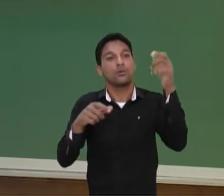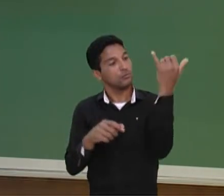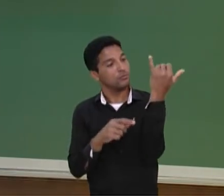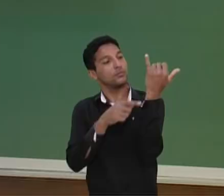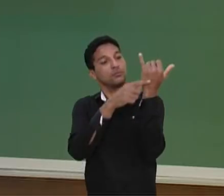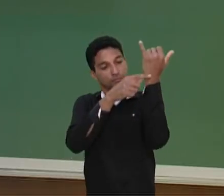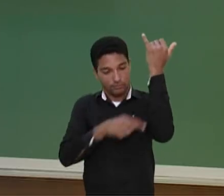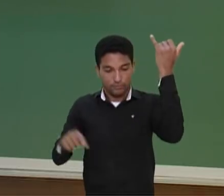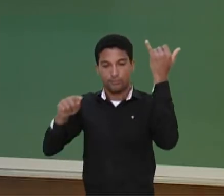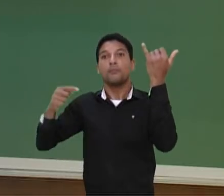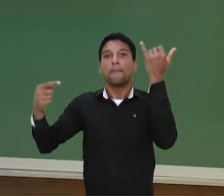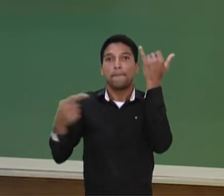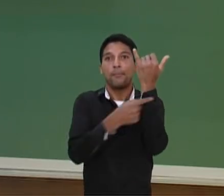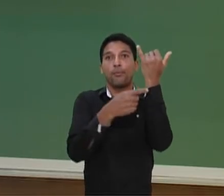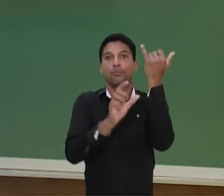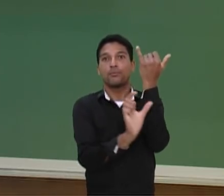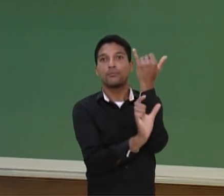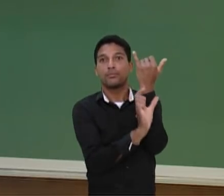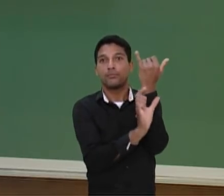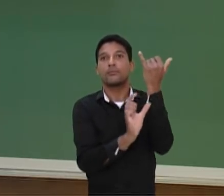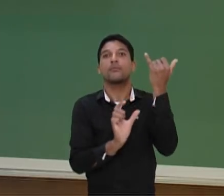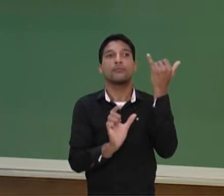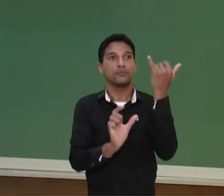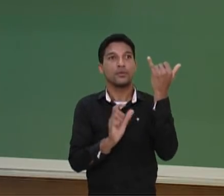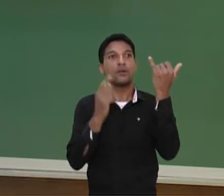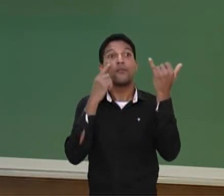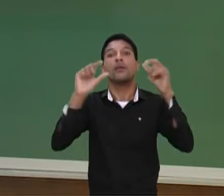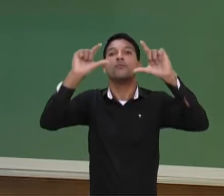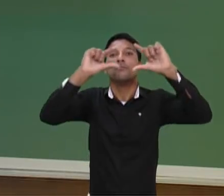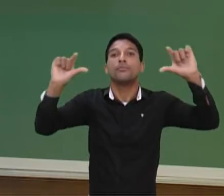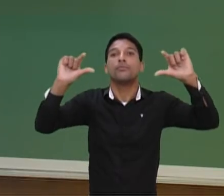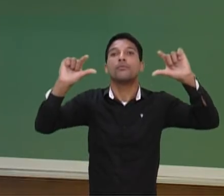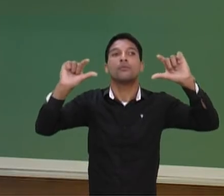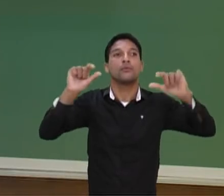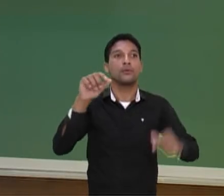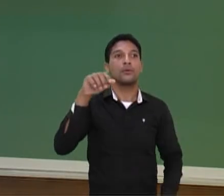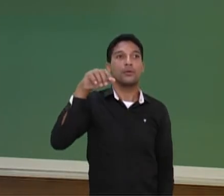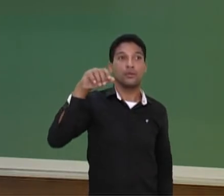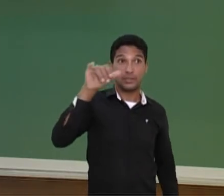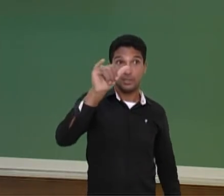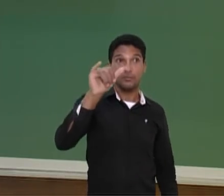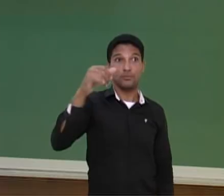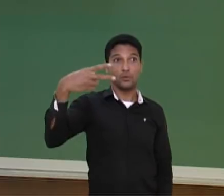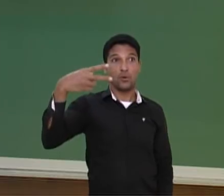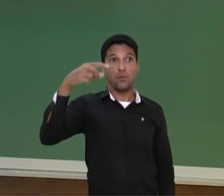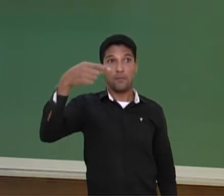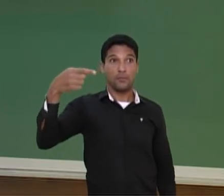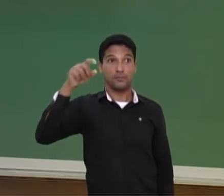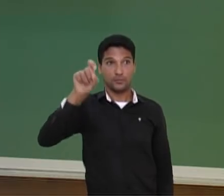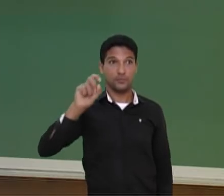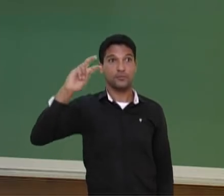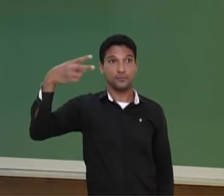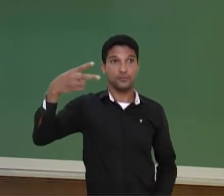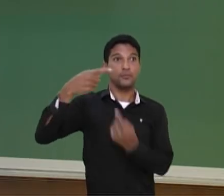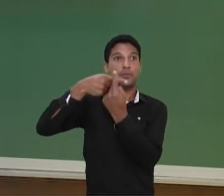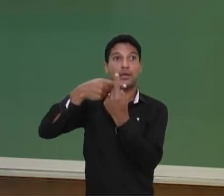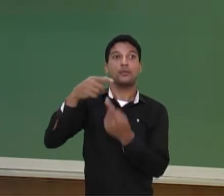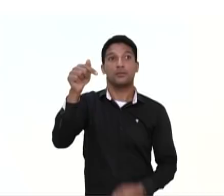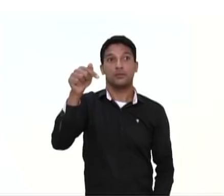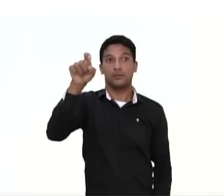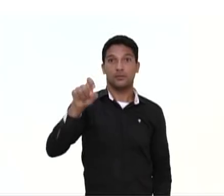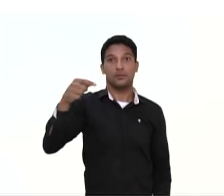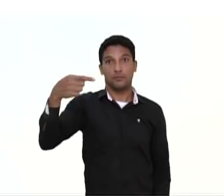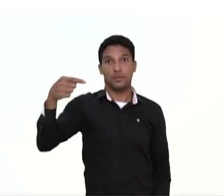com o eixo y da função y = - x ao quadrado + 7x - 21